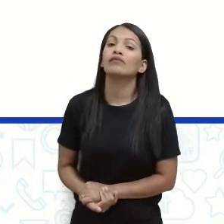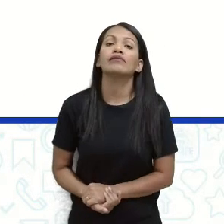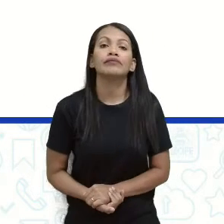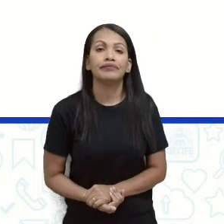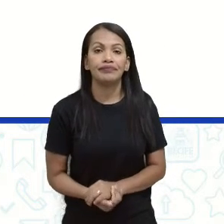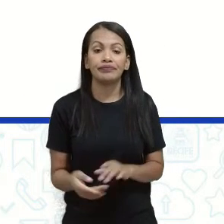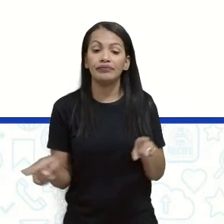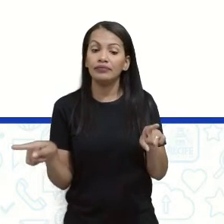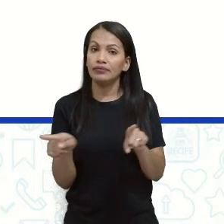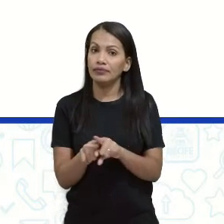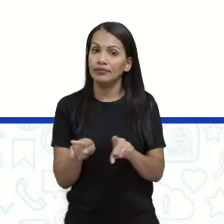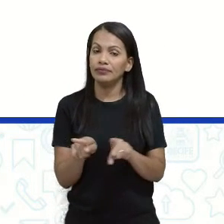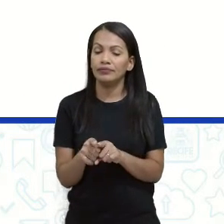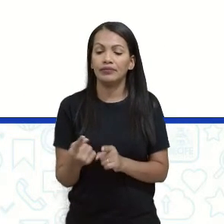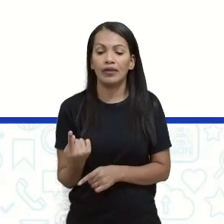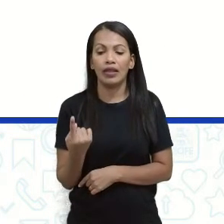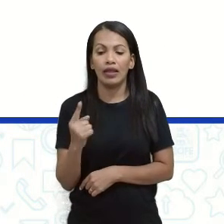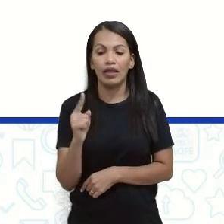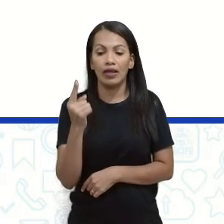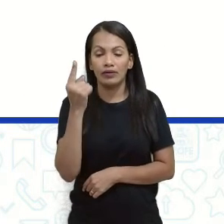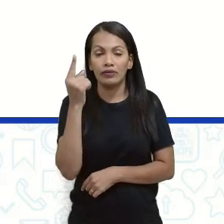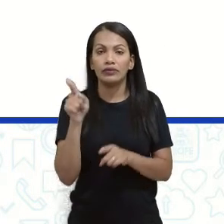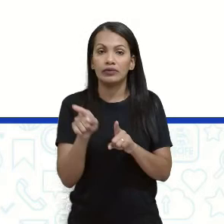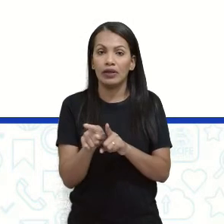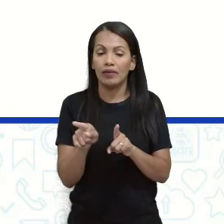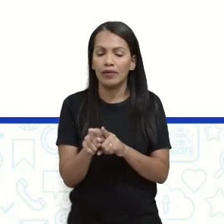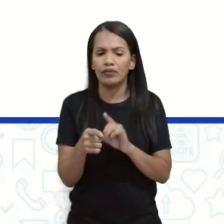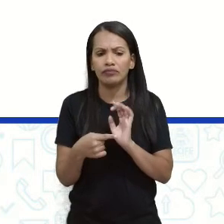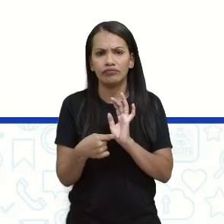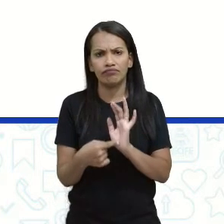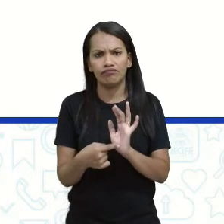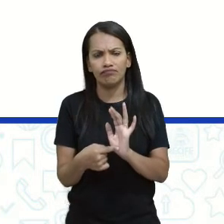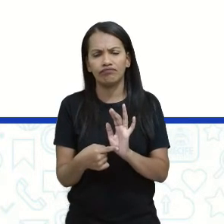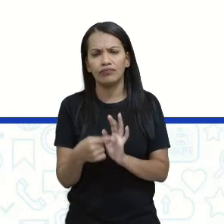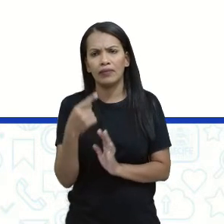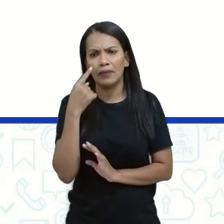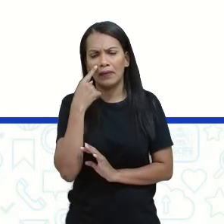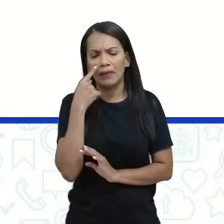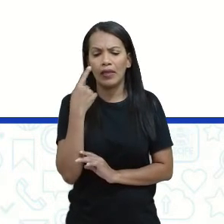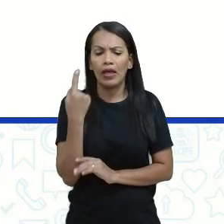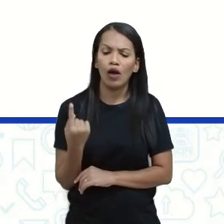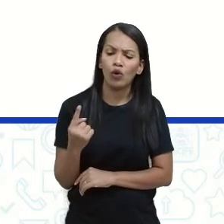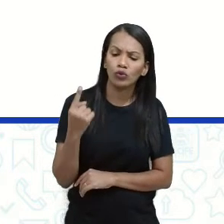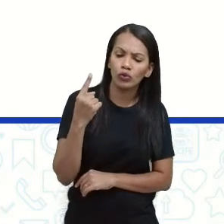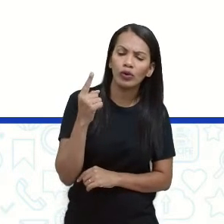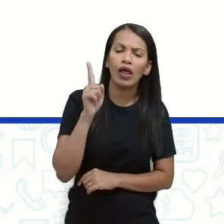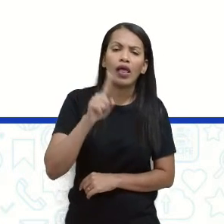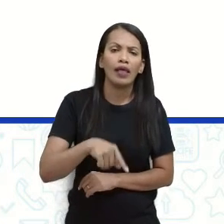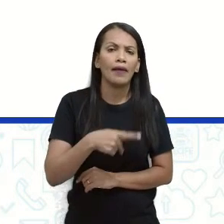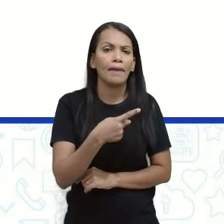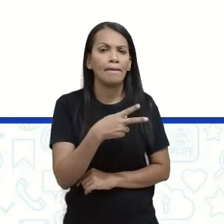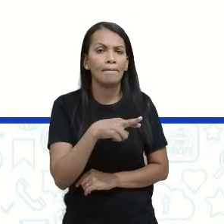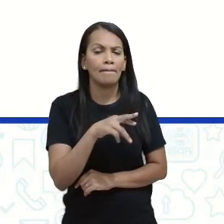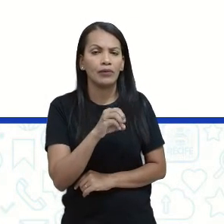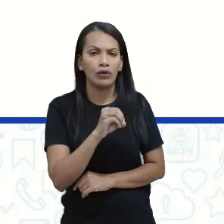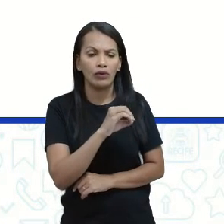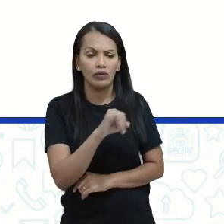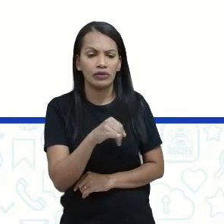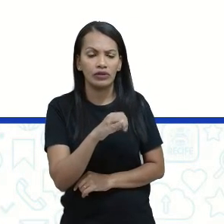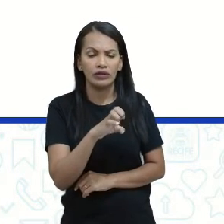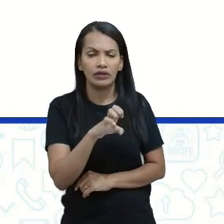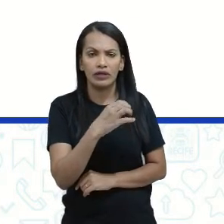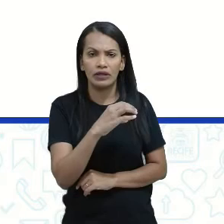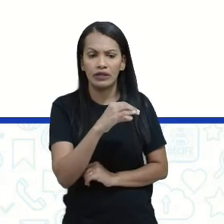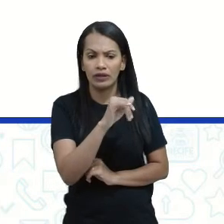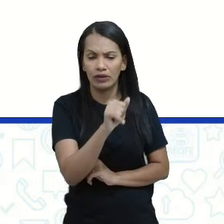à altura e às projeções. Quando eu tiver a altura e as projeções, é N vezes M. H